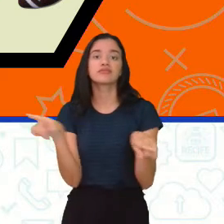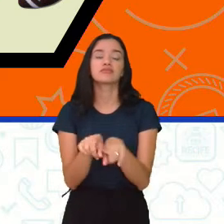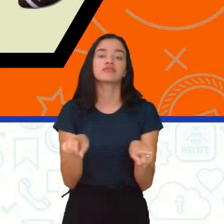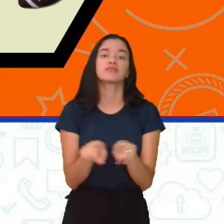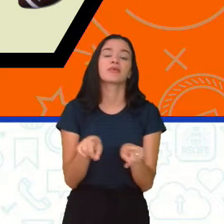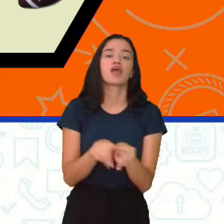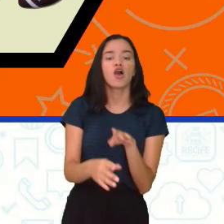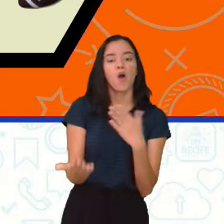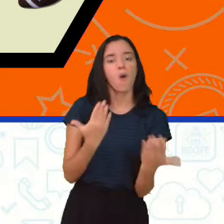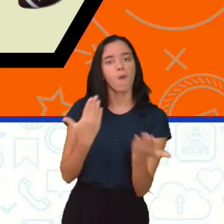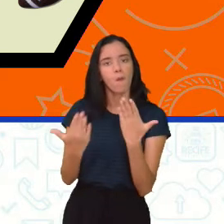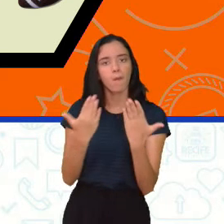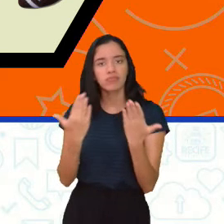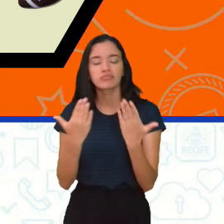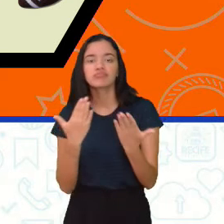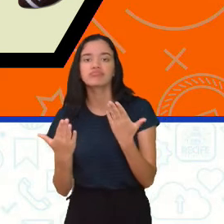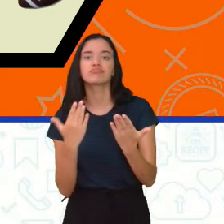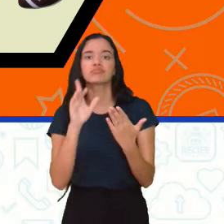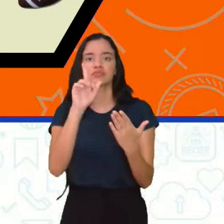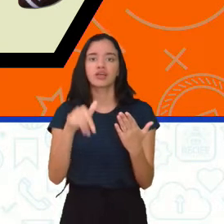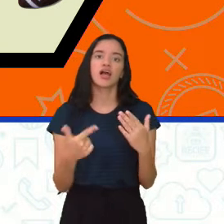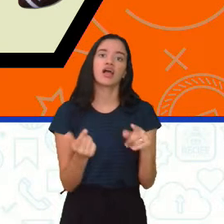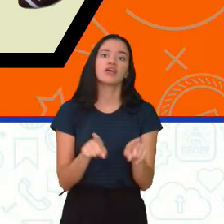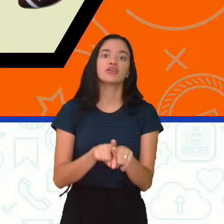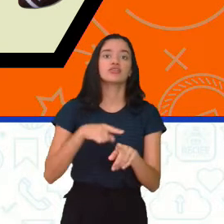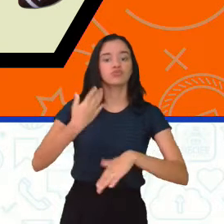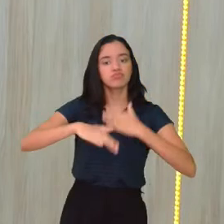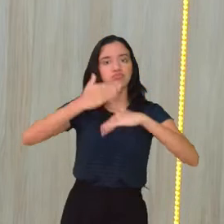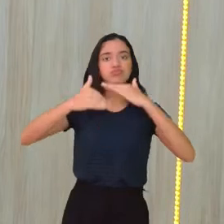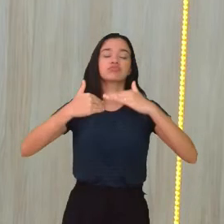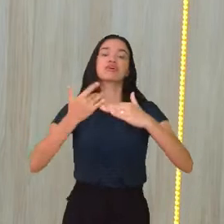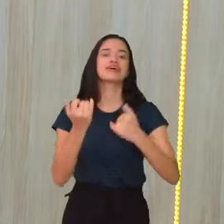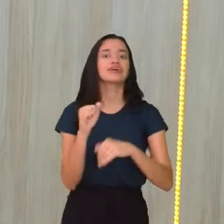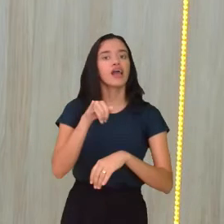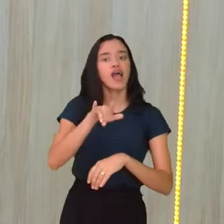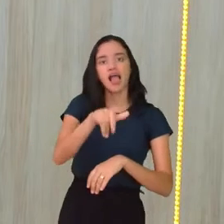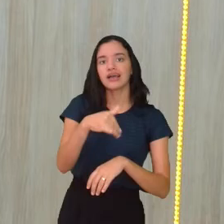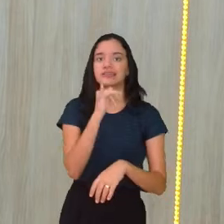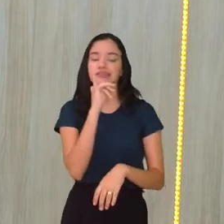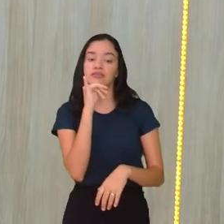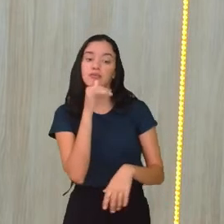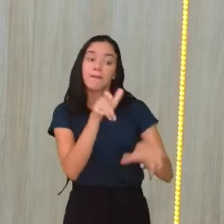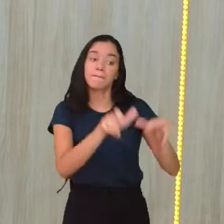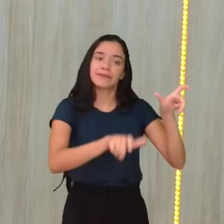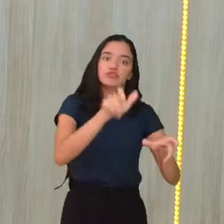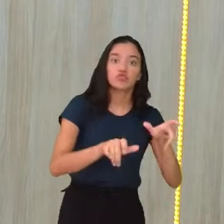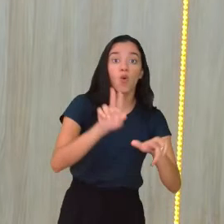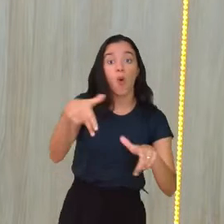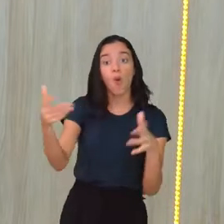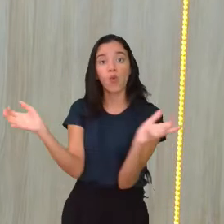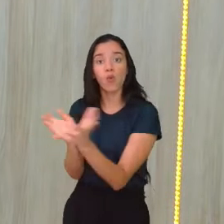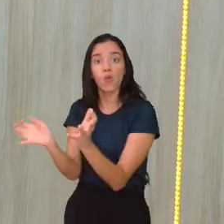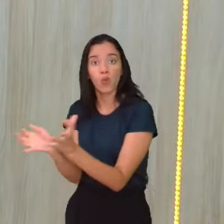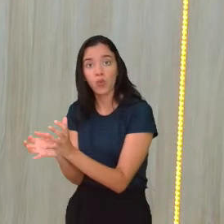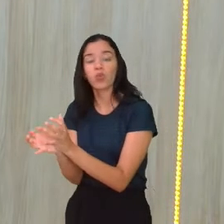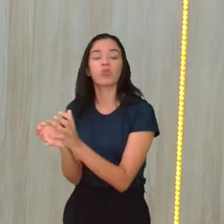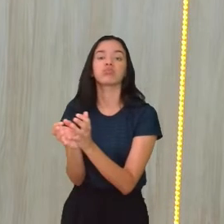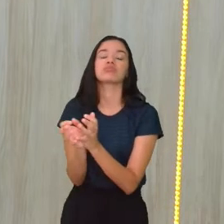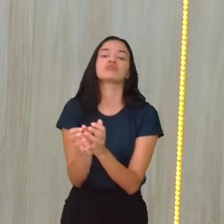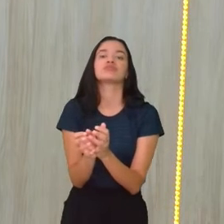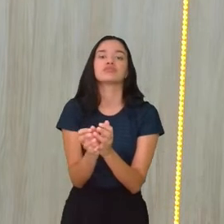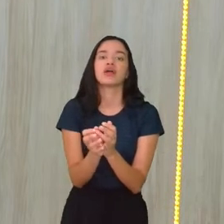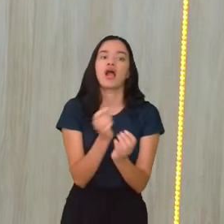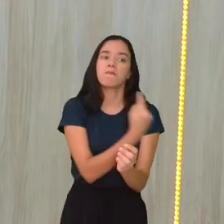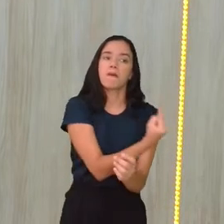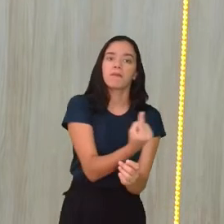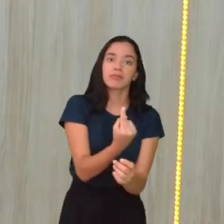da comparação de um determinado desempenho, seja ele entre indivíduos ou de grupos. Então, sempre que a